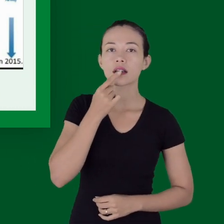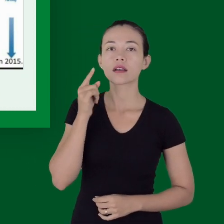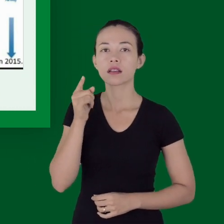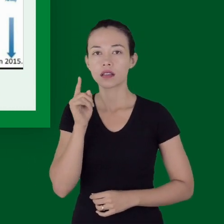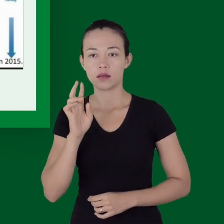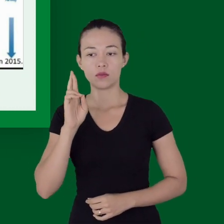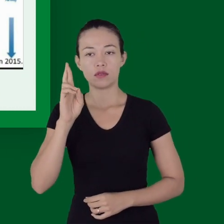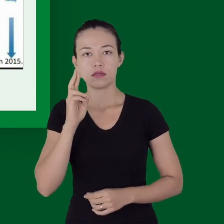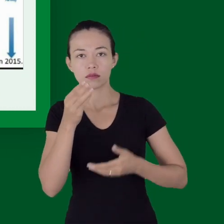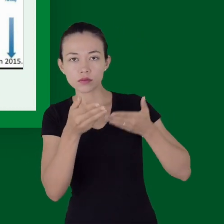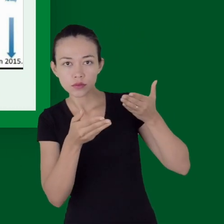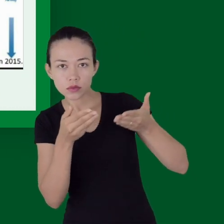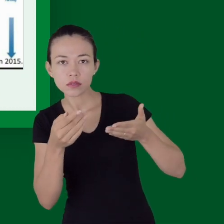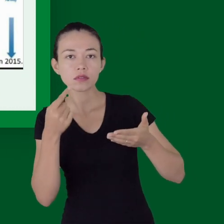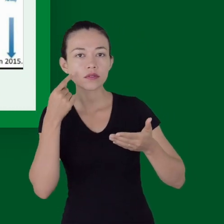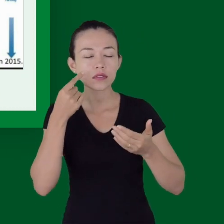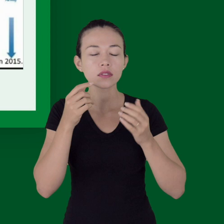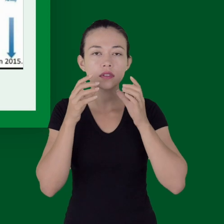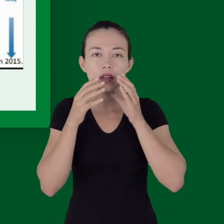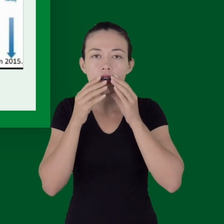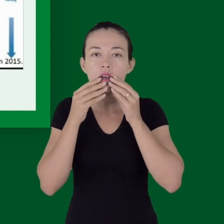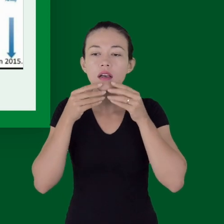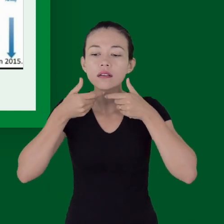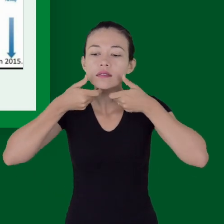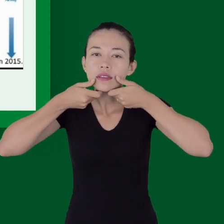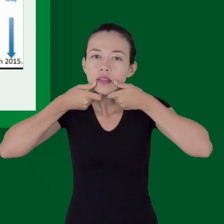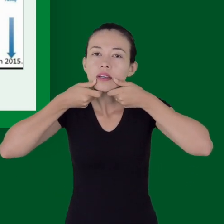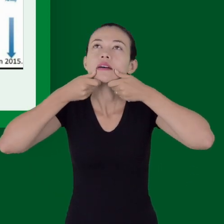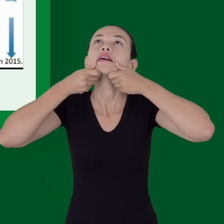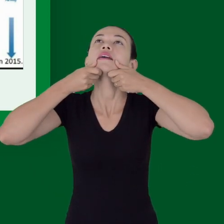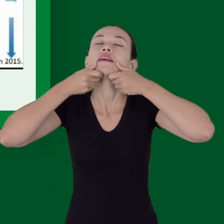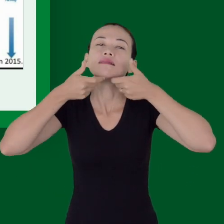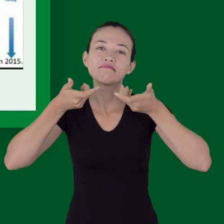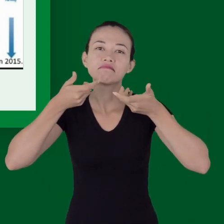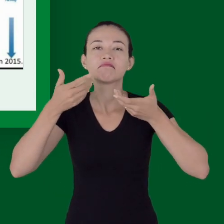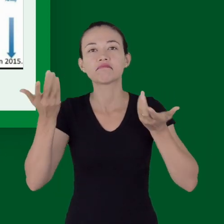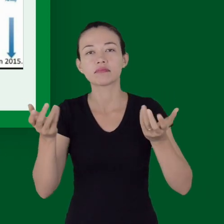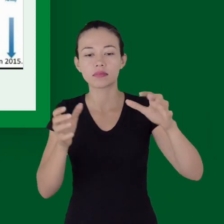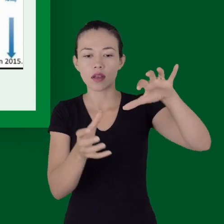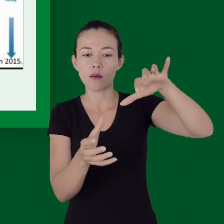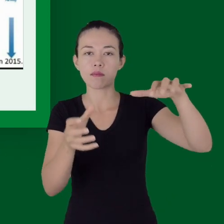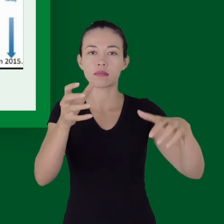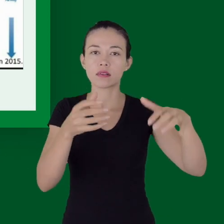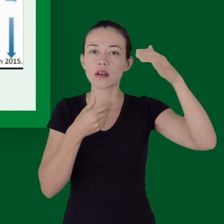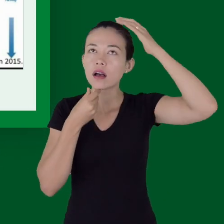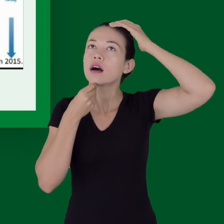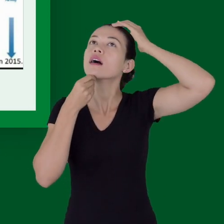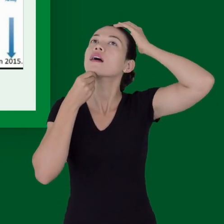por fazer as manobras de abertura da via aérea e ventilar adequadamente o paciente.